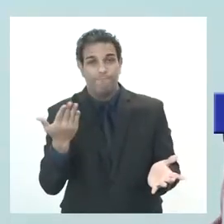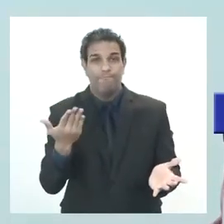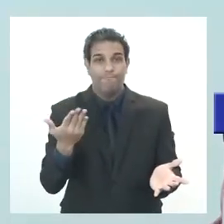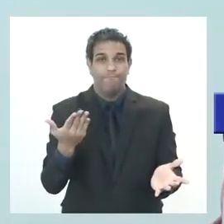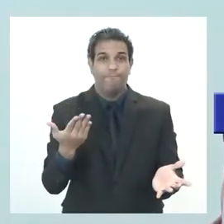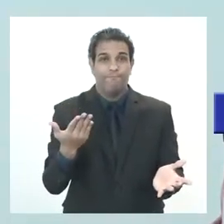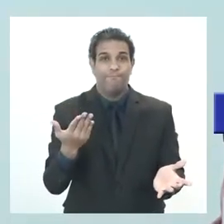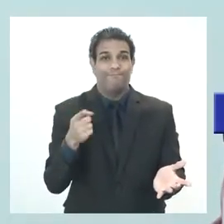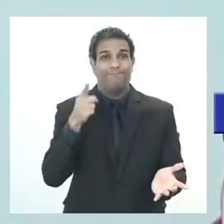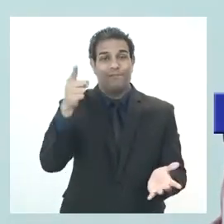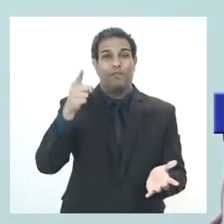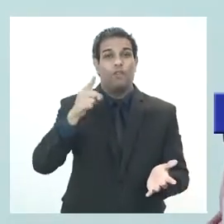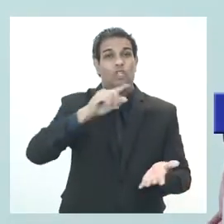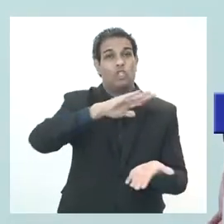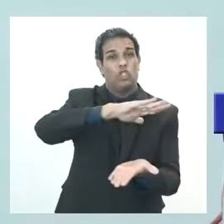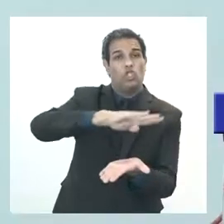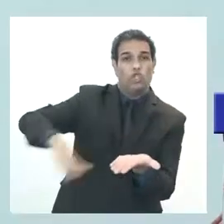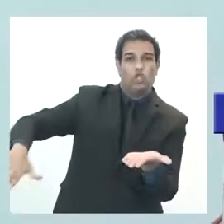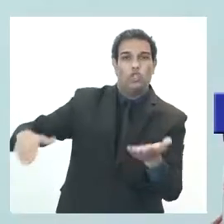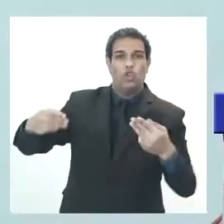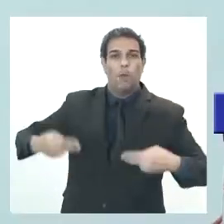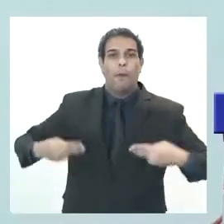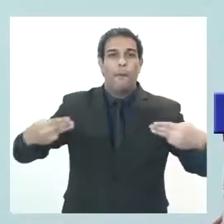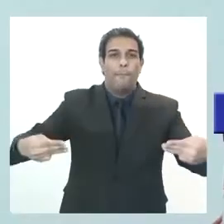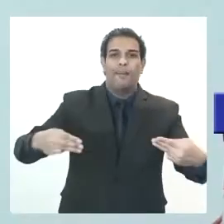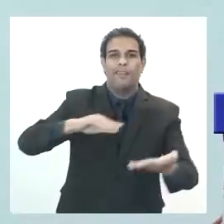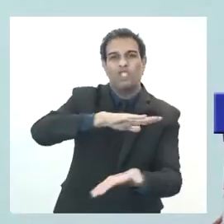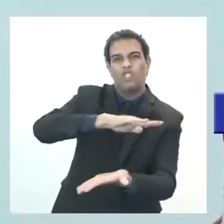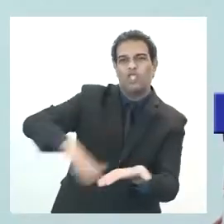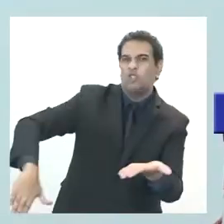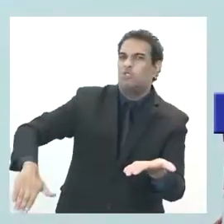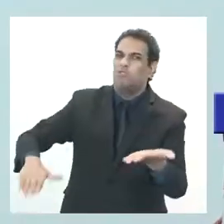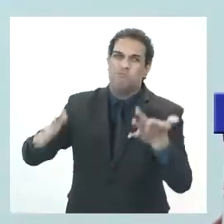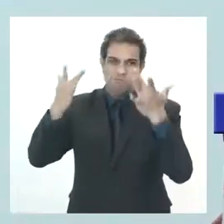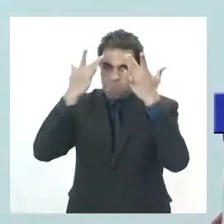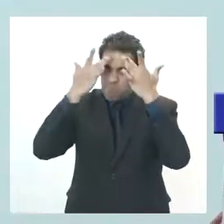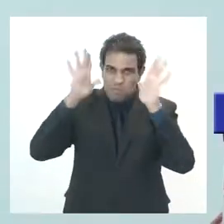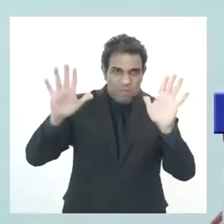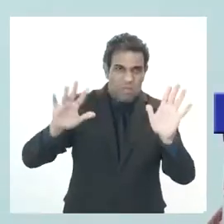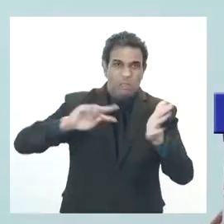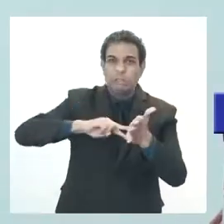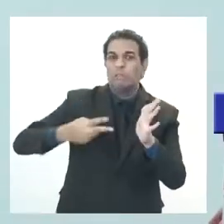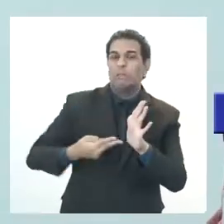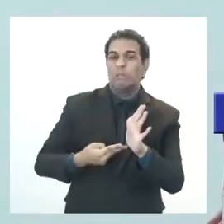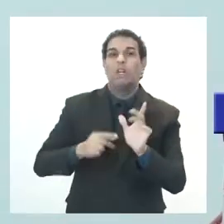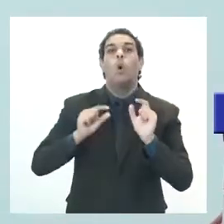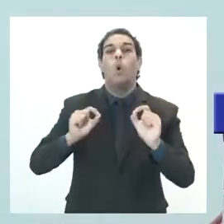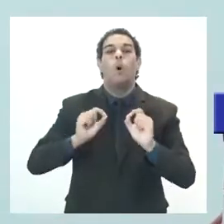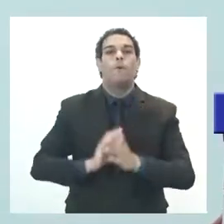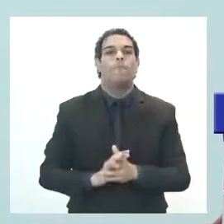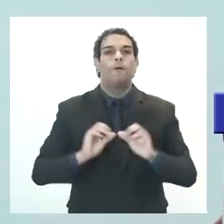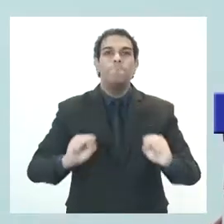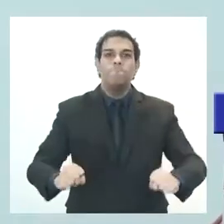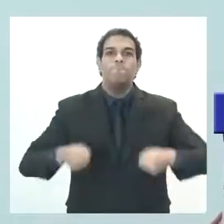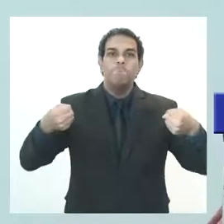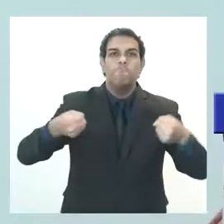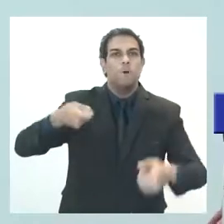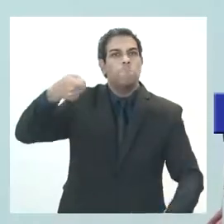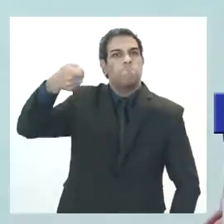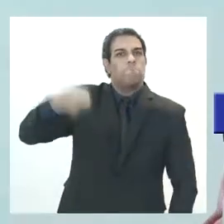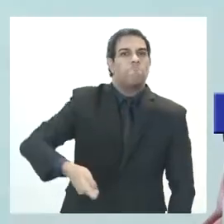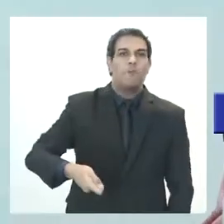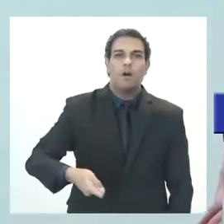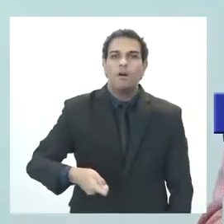derrubando o ministro não sei se derrubando se maquiando a saída em PIN foi o posicionamento firme